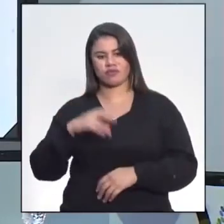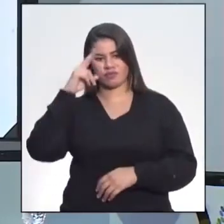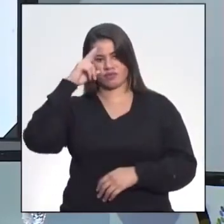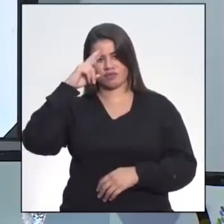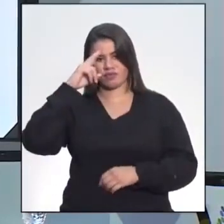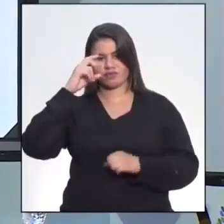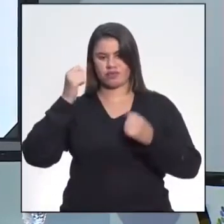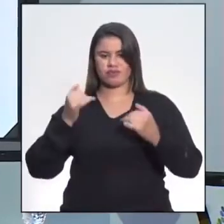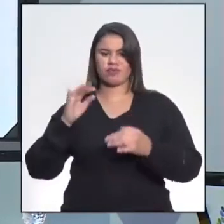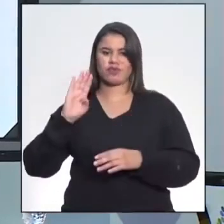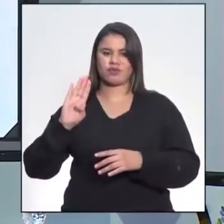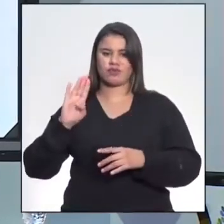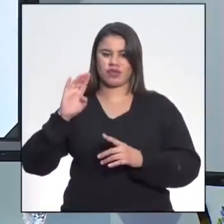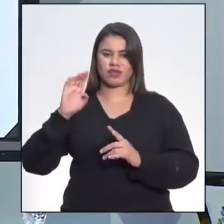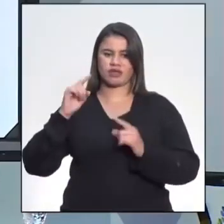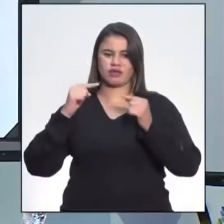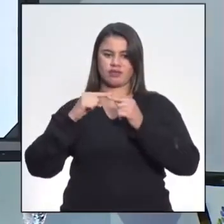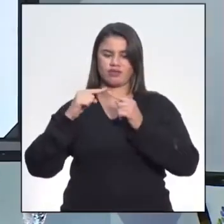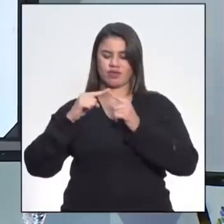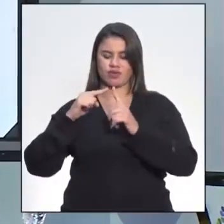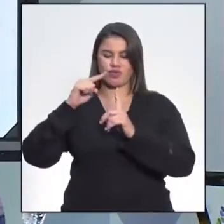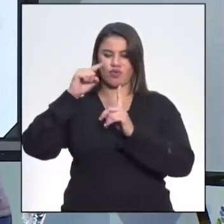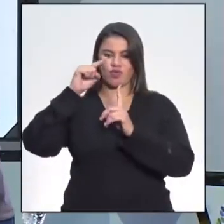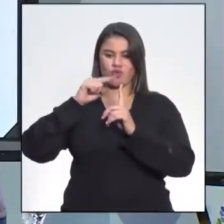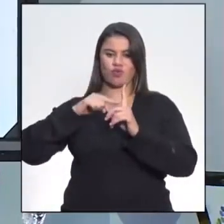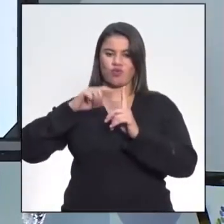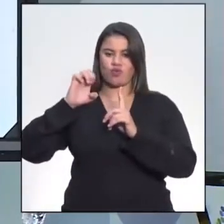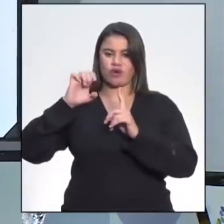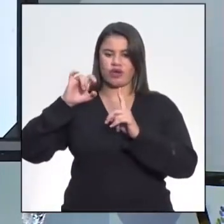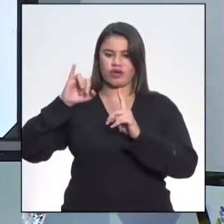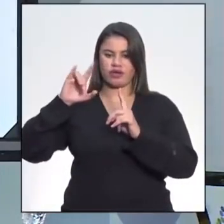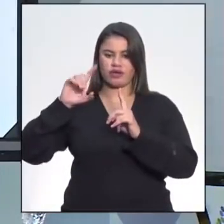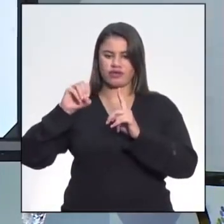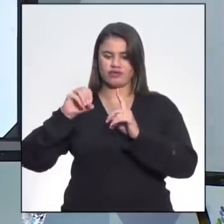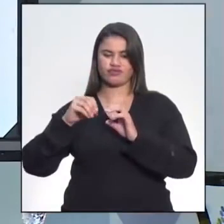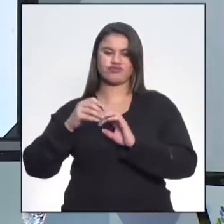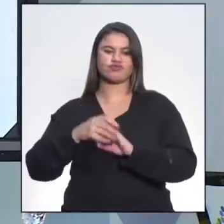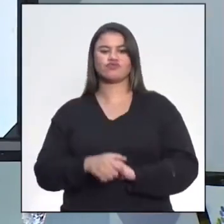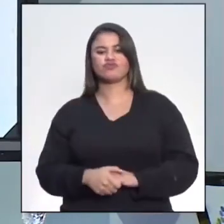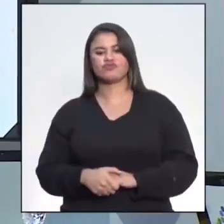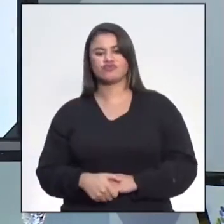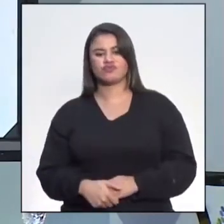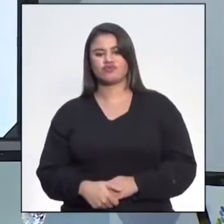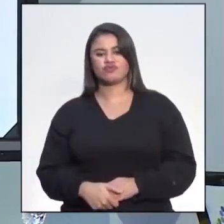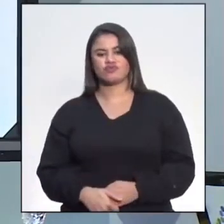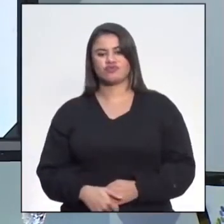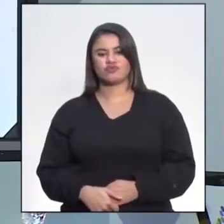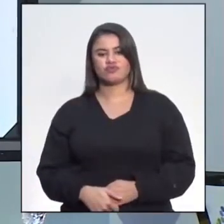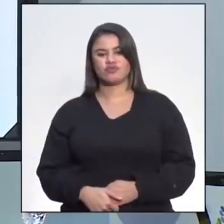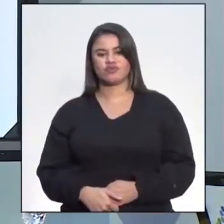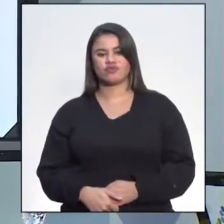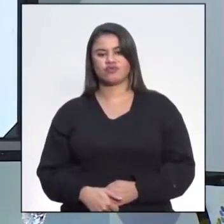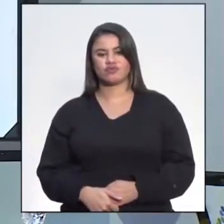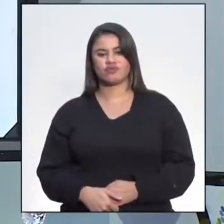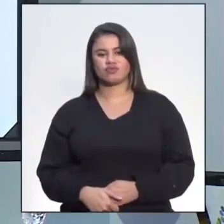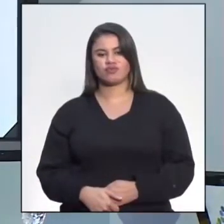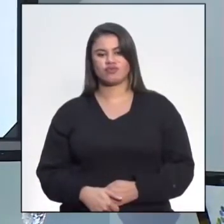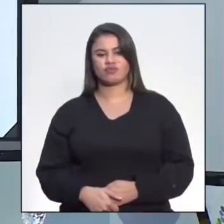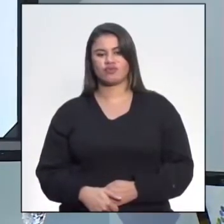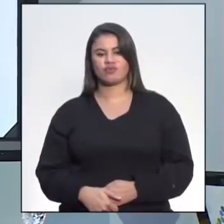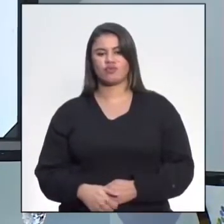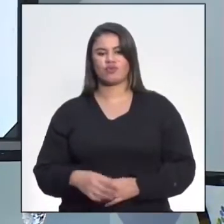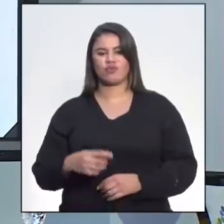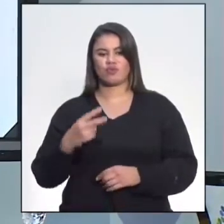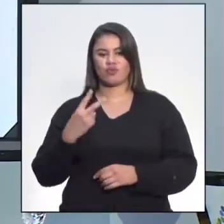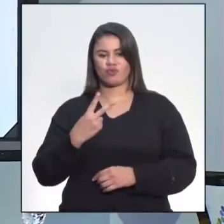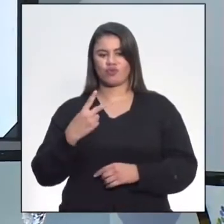B indica onde cruza o eixo? Então, no menos 1. Aí, eu vou marcar o 1 com o 1, também aqui no encontro. Depois, o